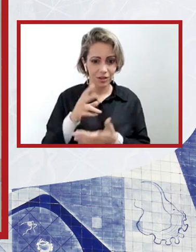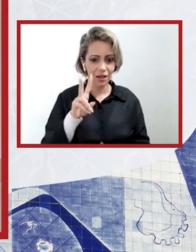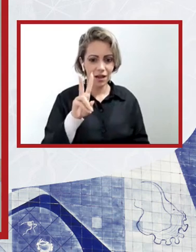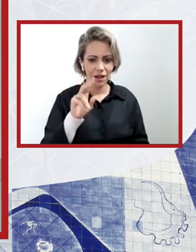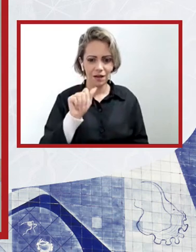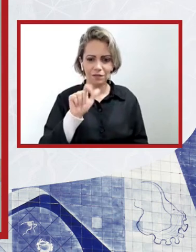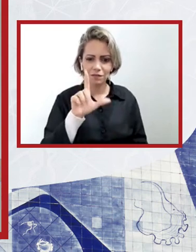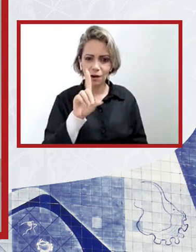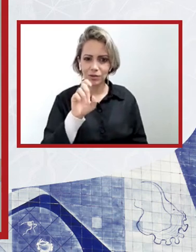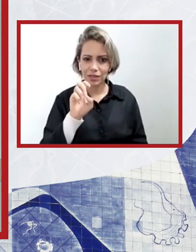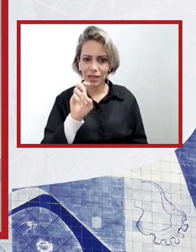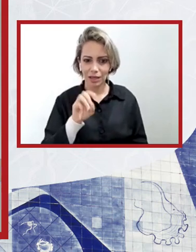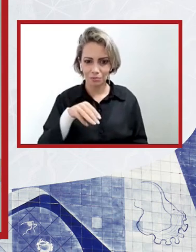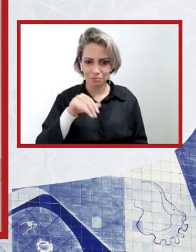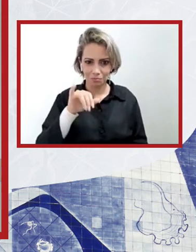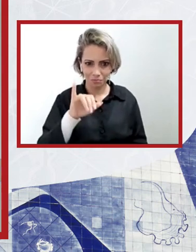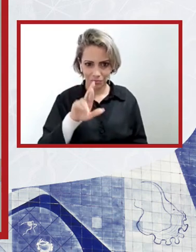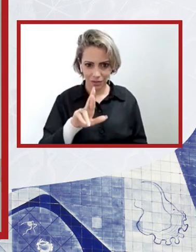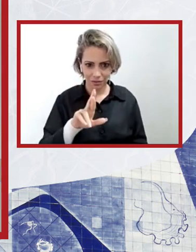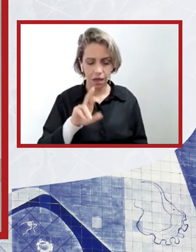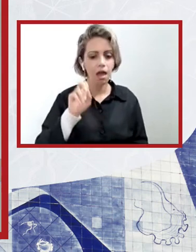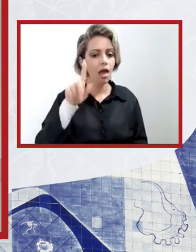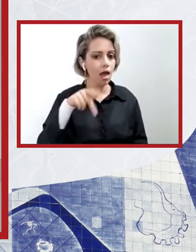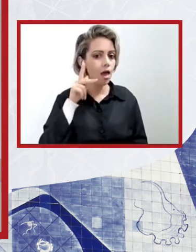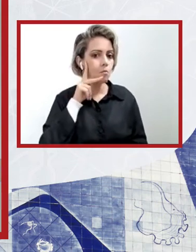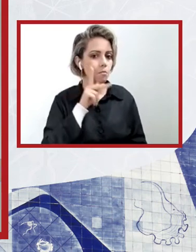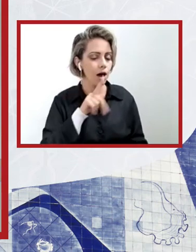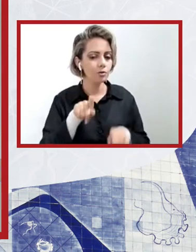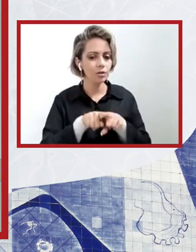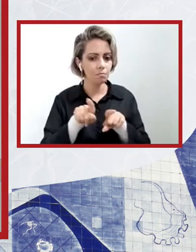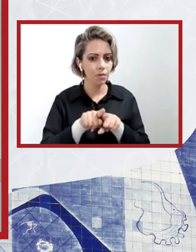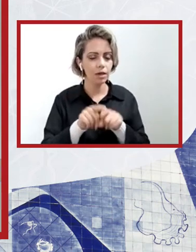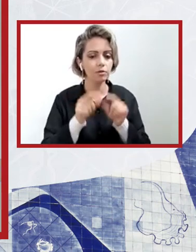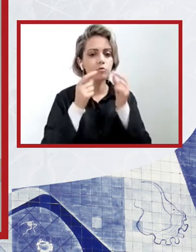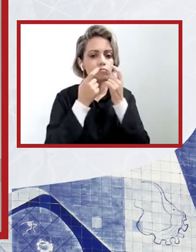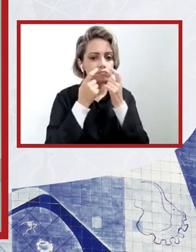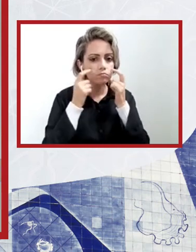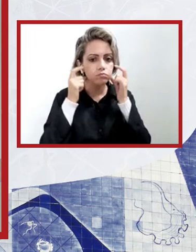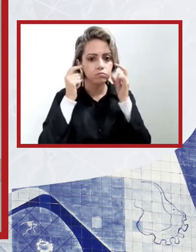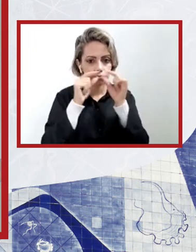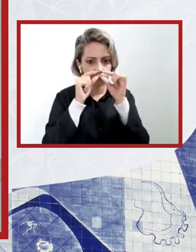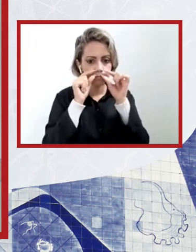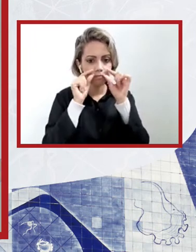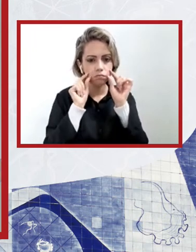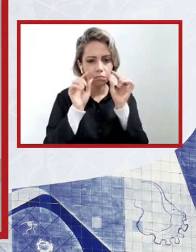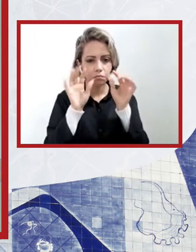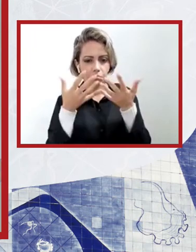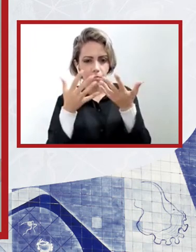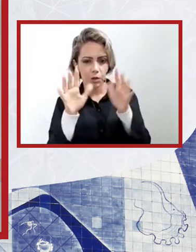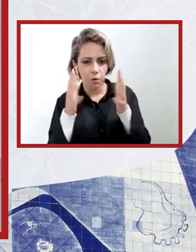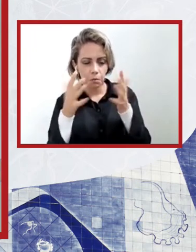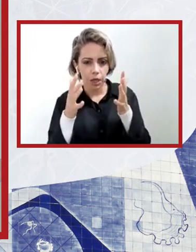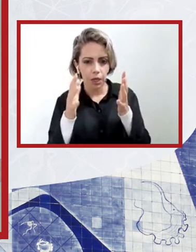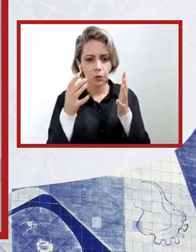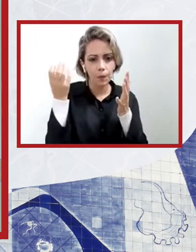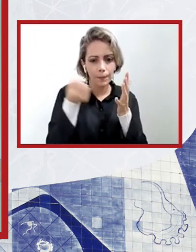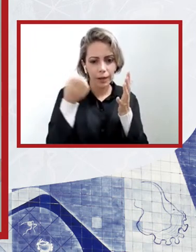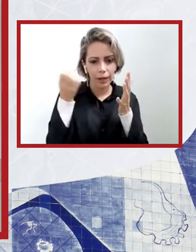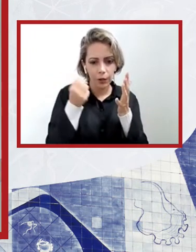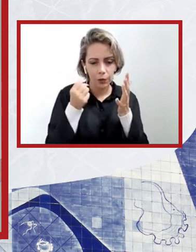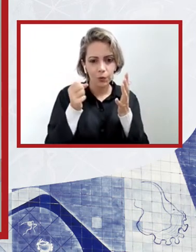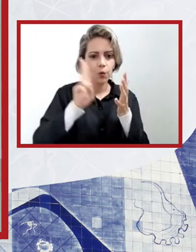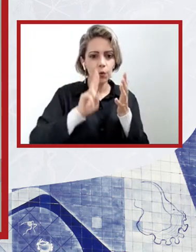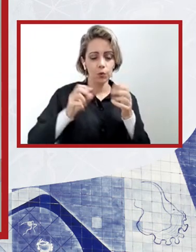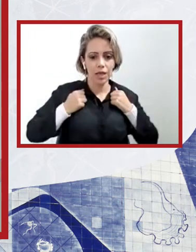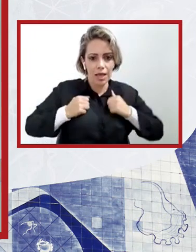Valdemir também é um homem pardo, ele tem barba, cabelo, bigode um pouco grisalhos, também veste